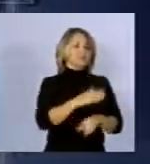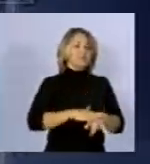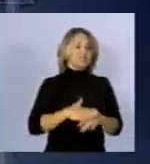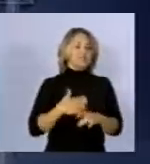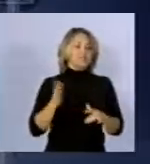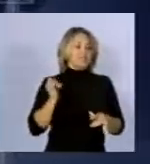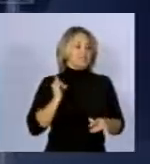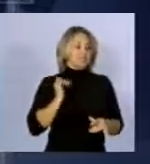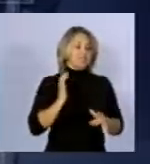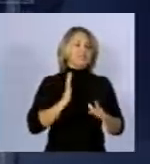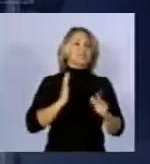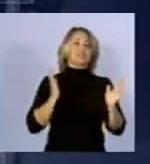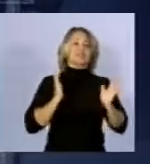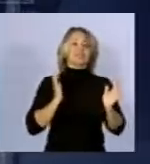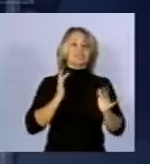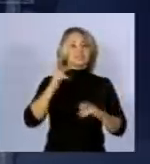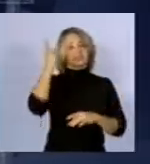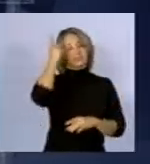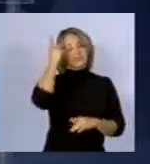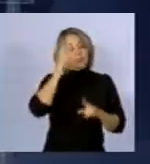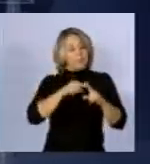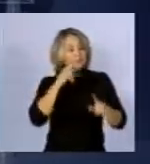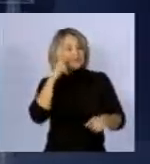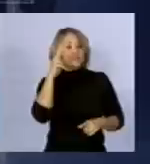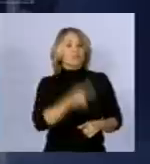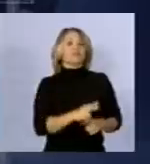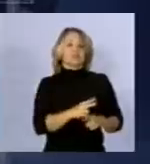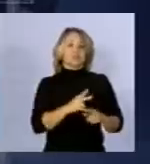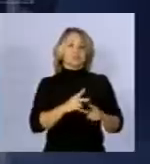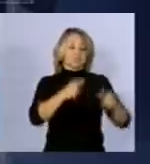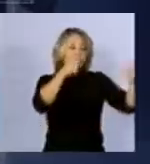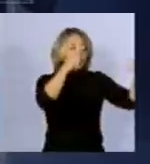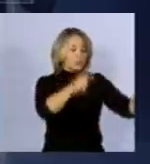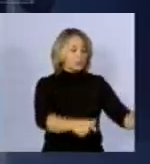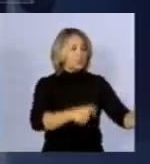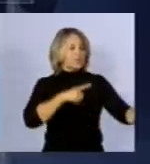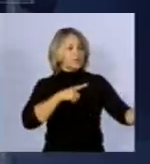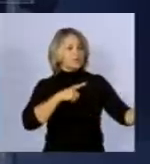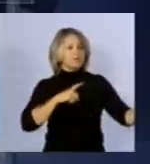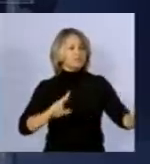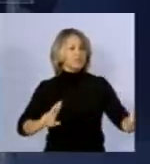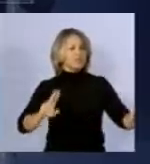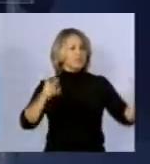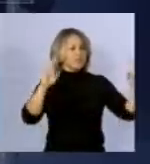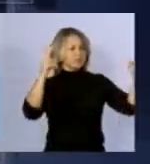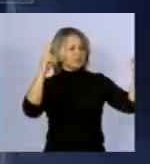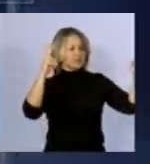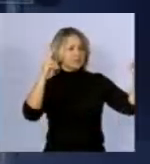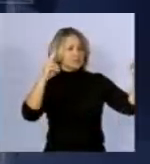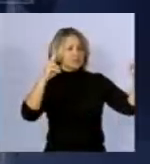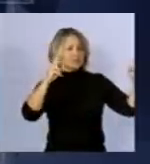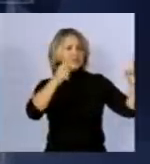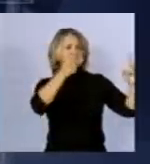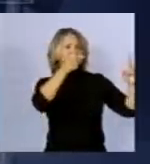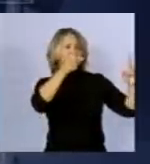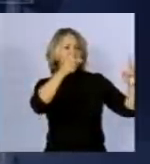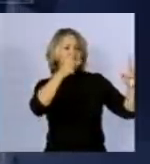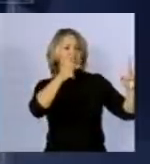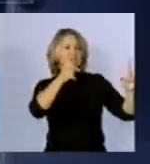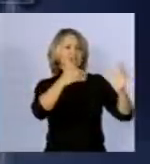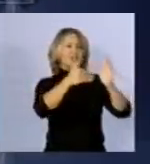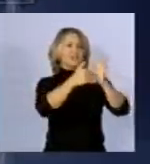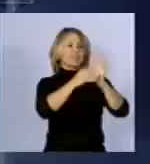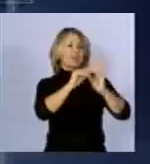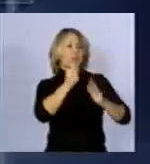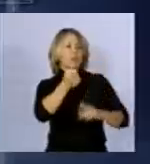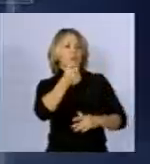aí de repente a gente vê que essa área está exposta a a valores que vão eh de 7ete a quase